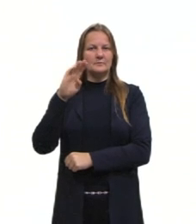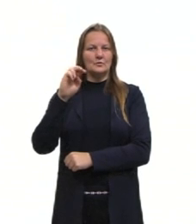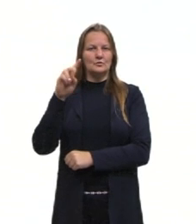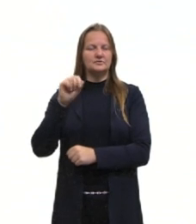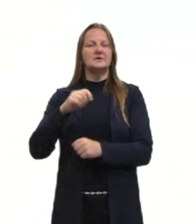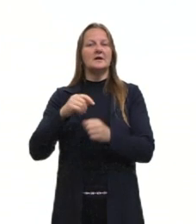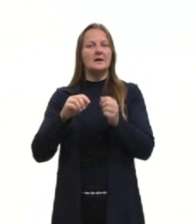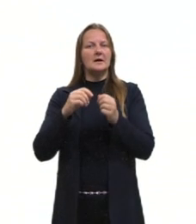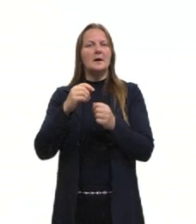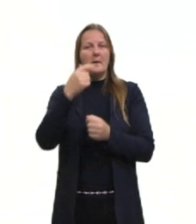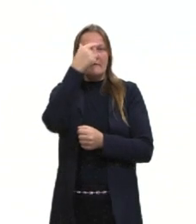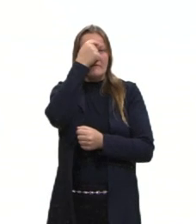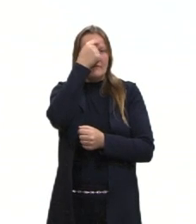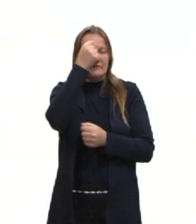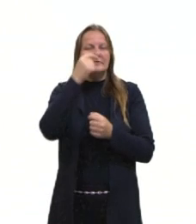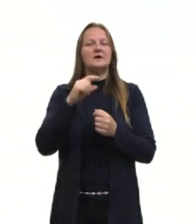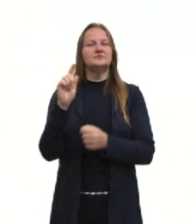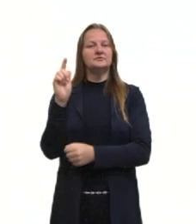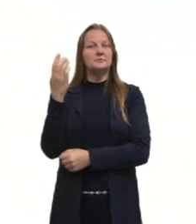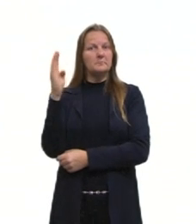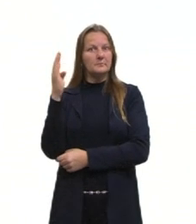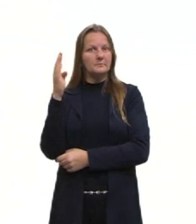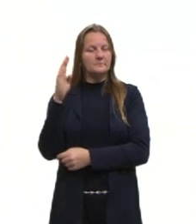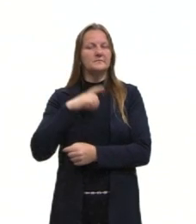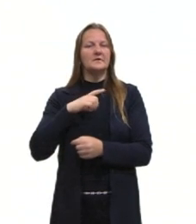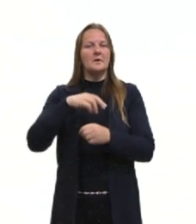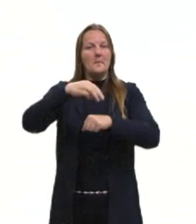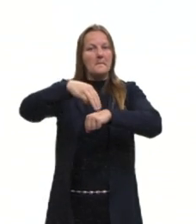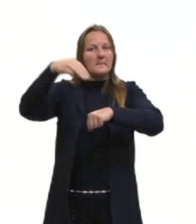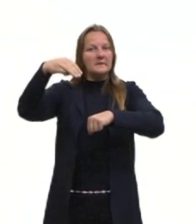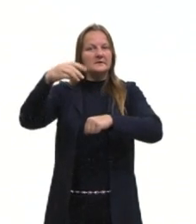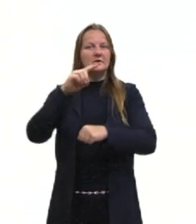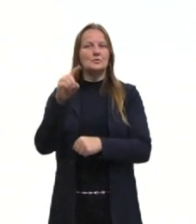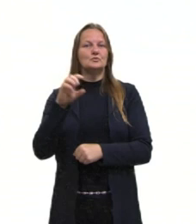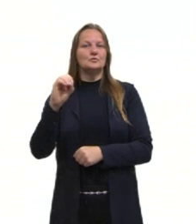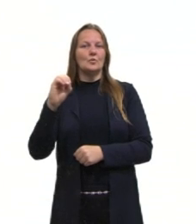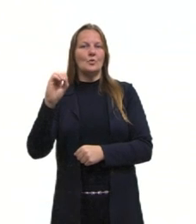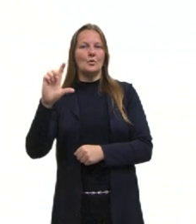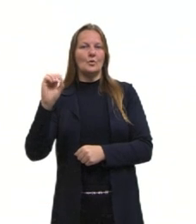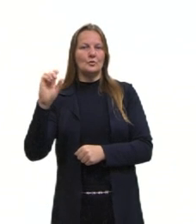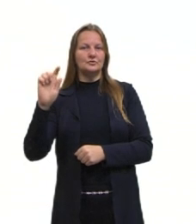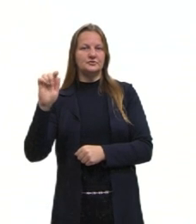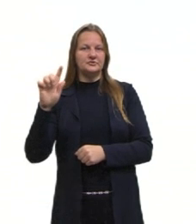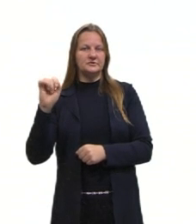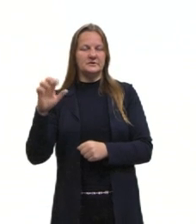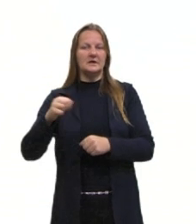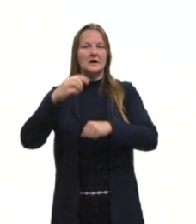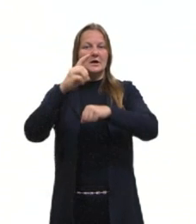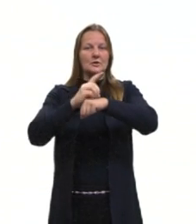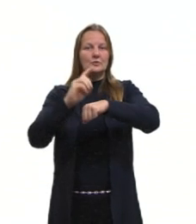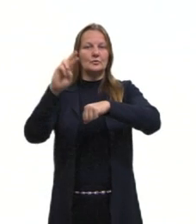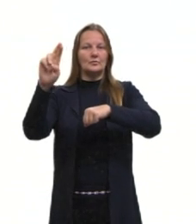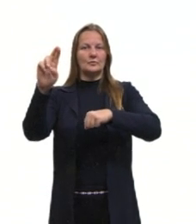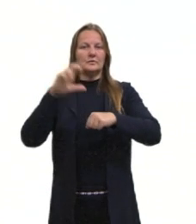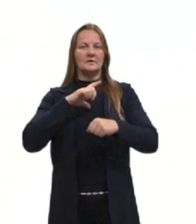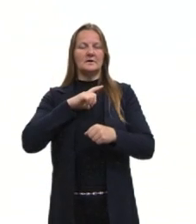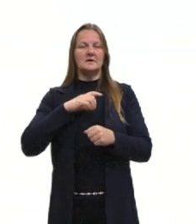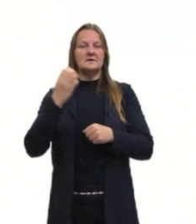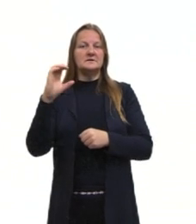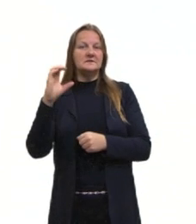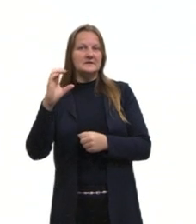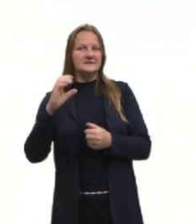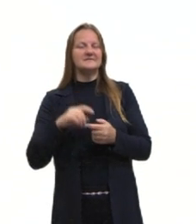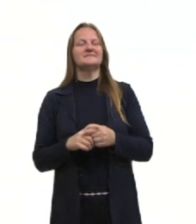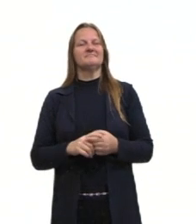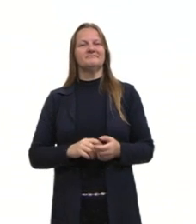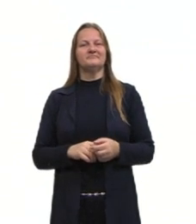e pedagogia possui mestrado em zoologia possui doutorado em ciências